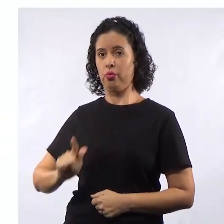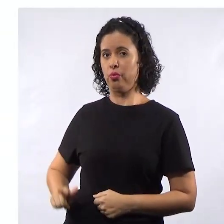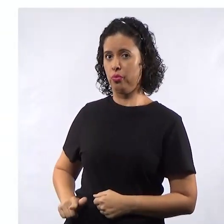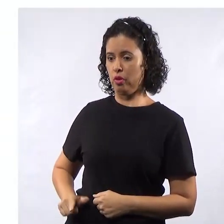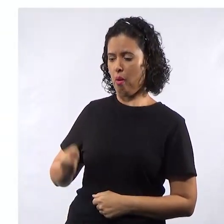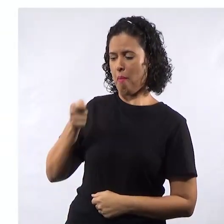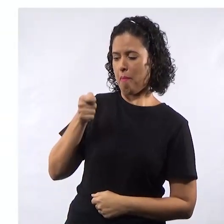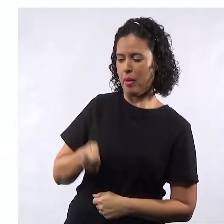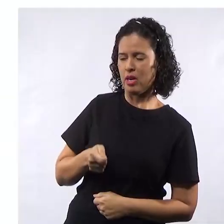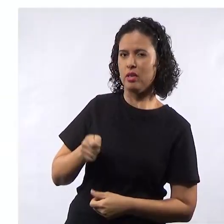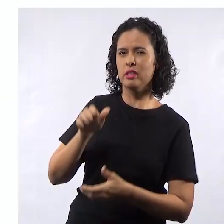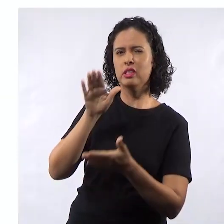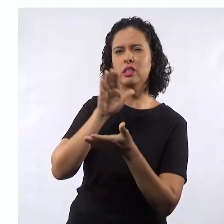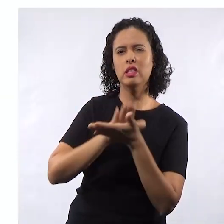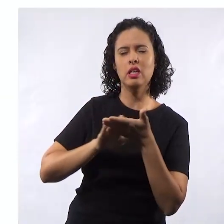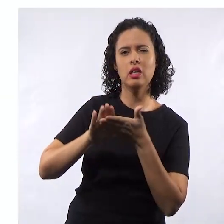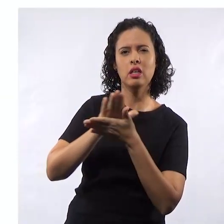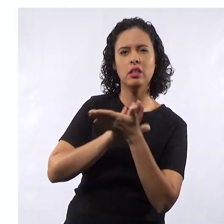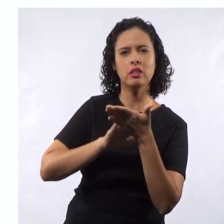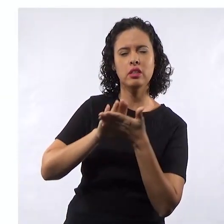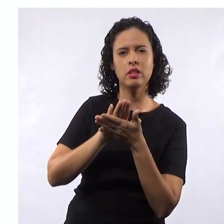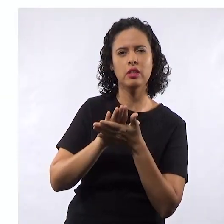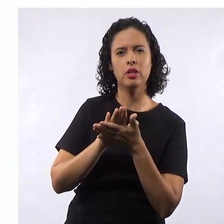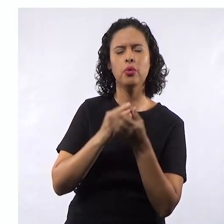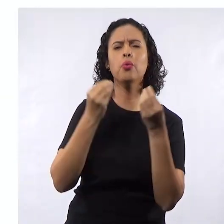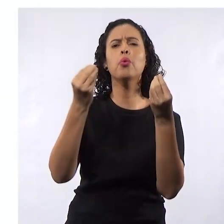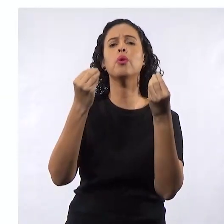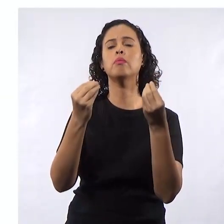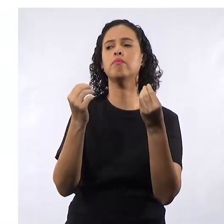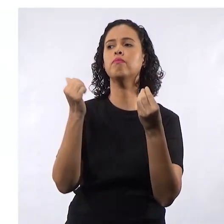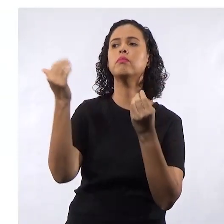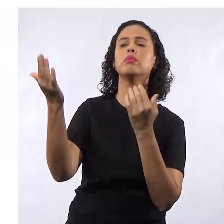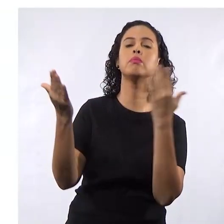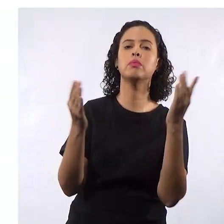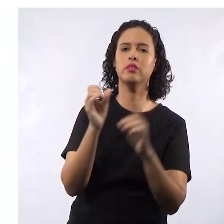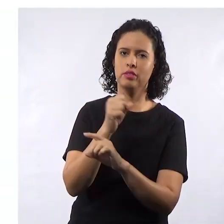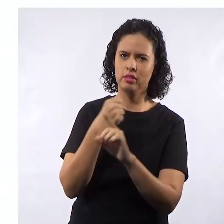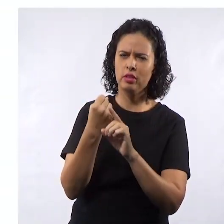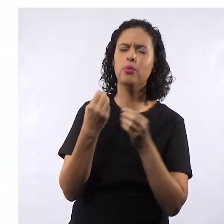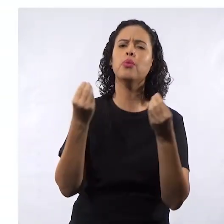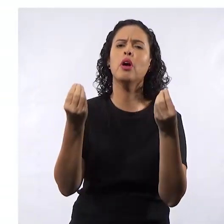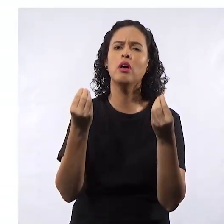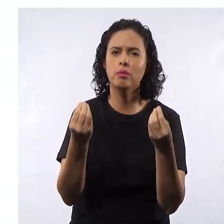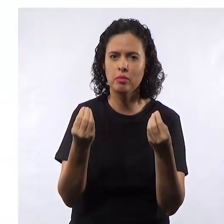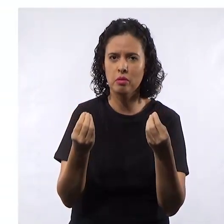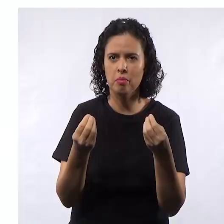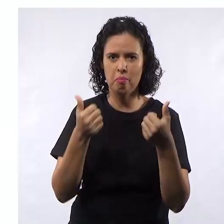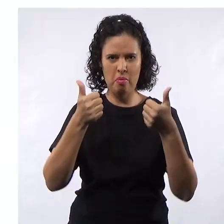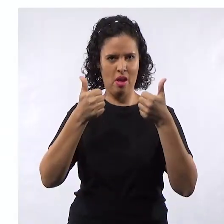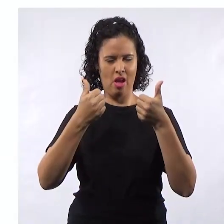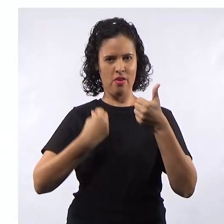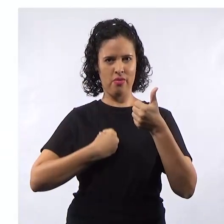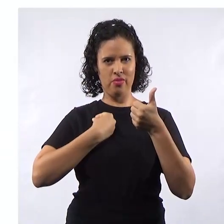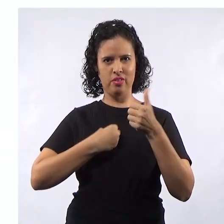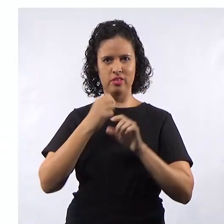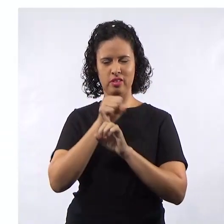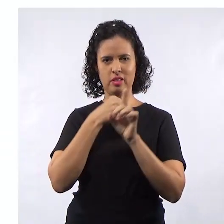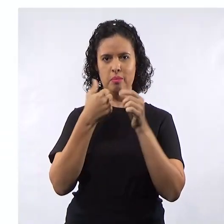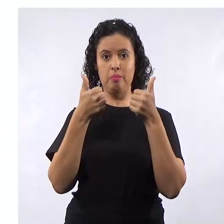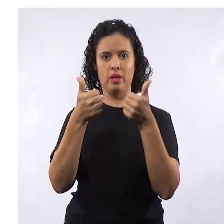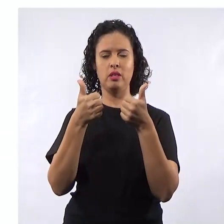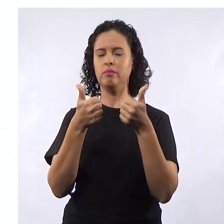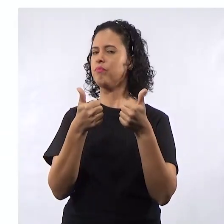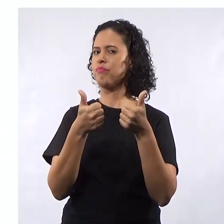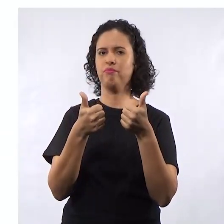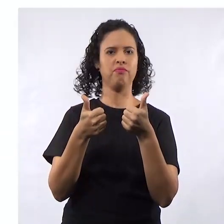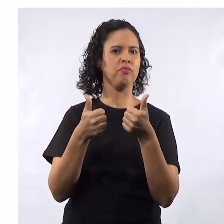fazendo a imposição do direito à sociedade, imagina como seria aí a vida em sociedade, seria com